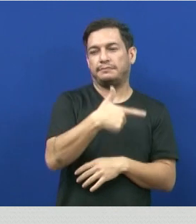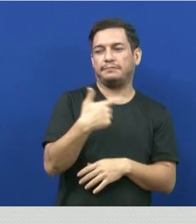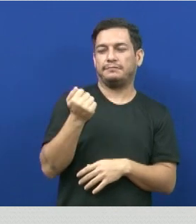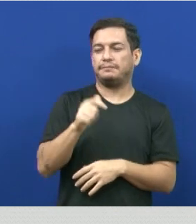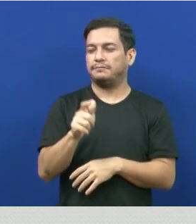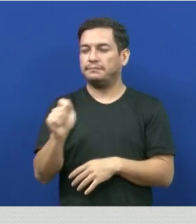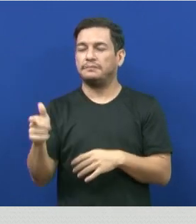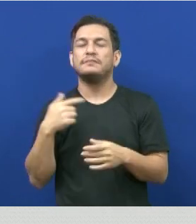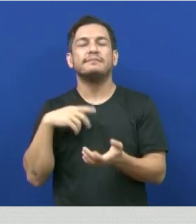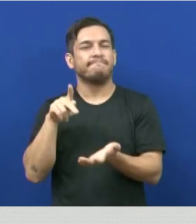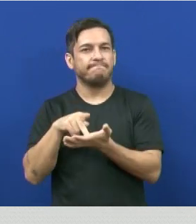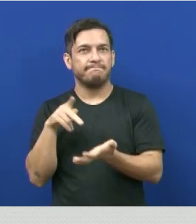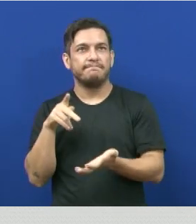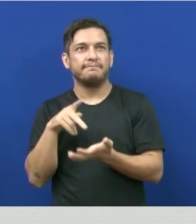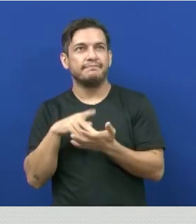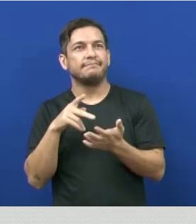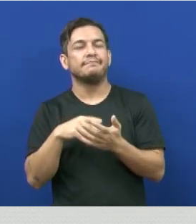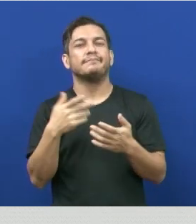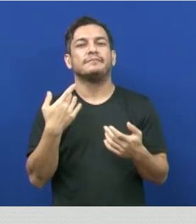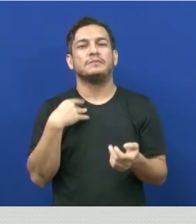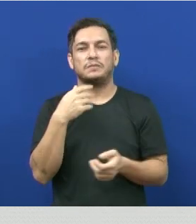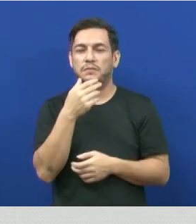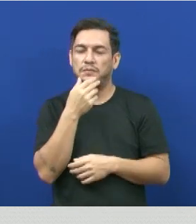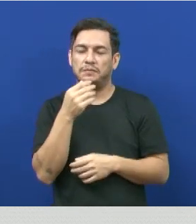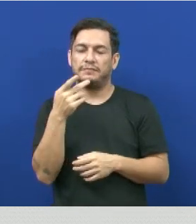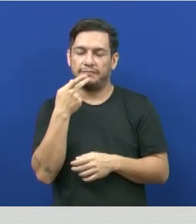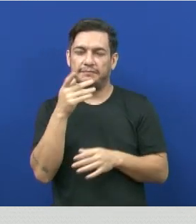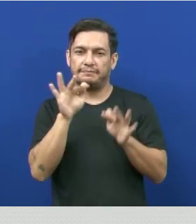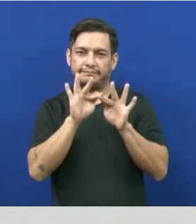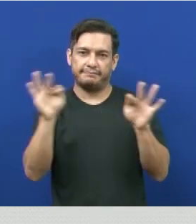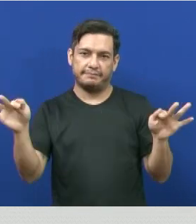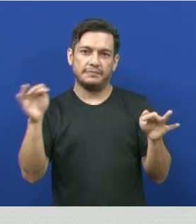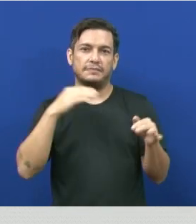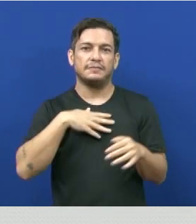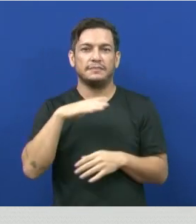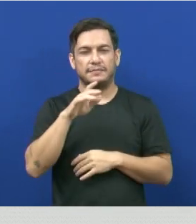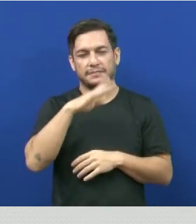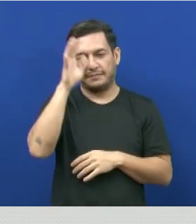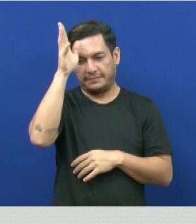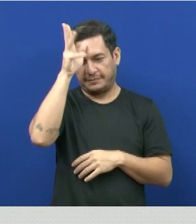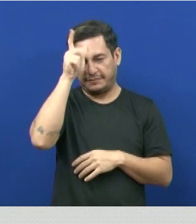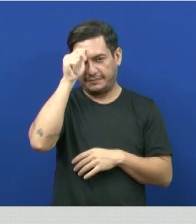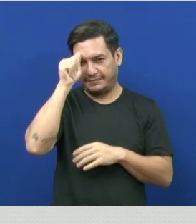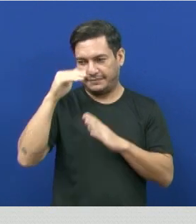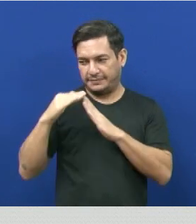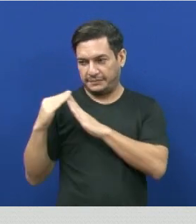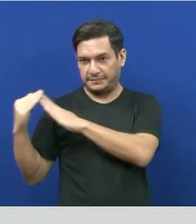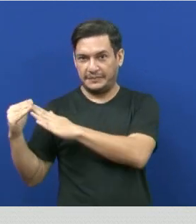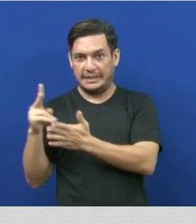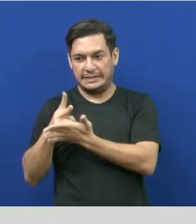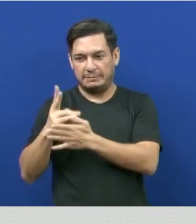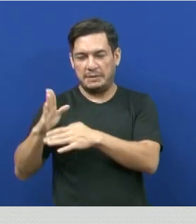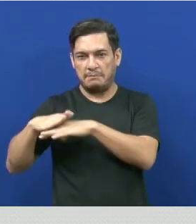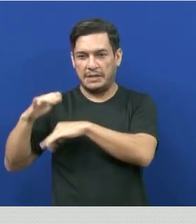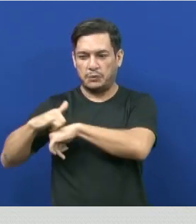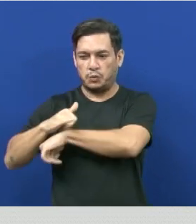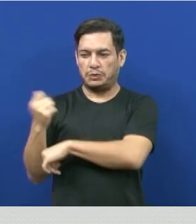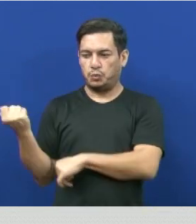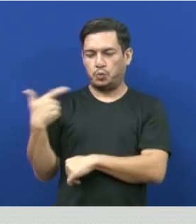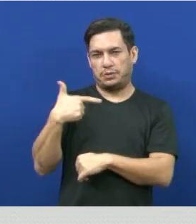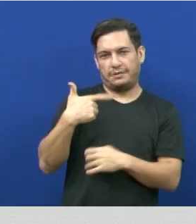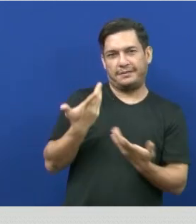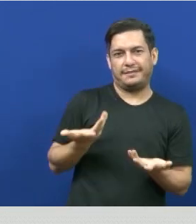lá e isso é verdade seu doutor bem diz o ditado a galinha do vizinho é sempre mais gorda do que a minha